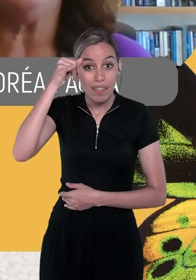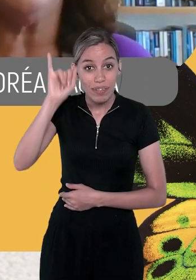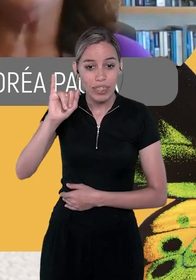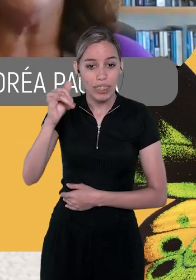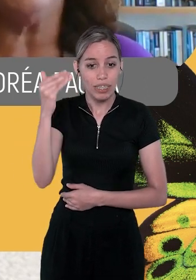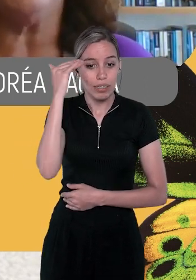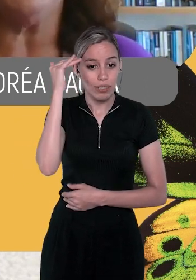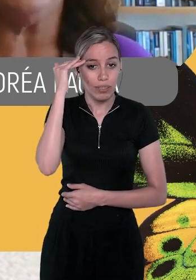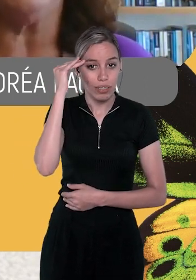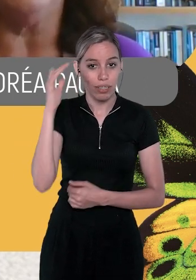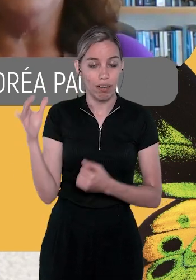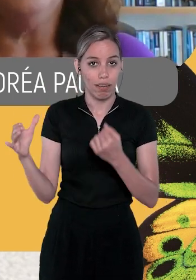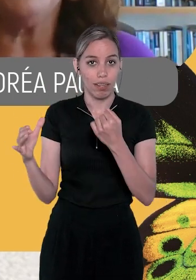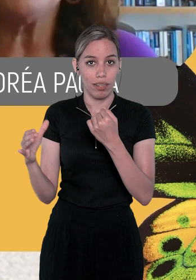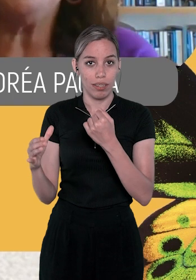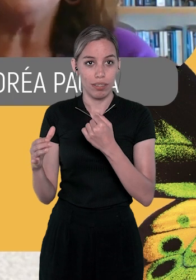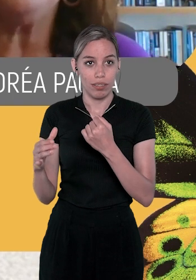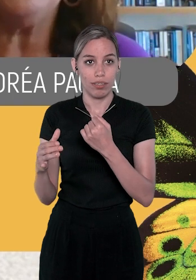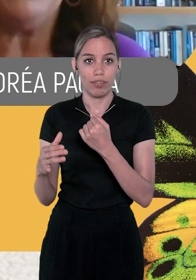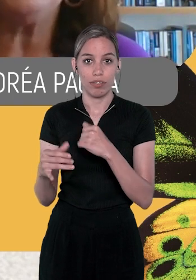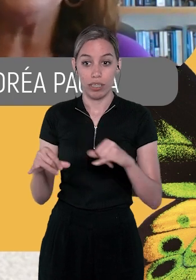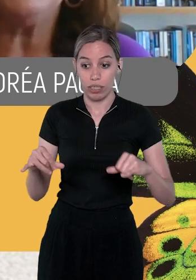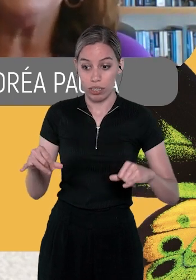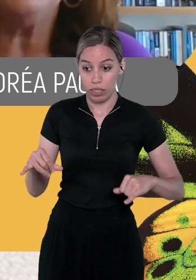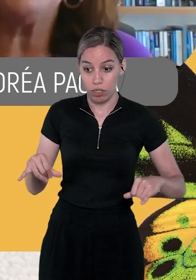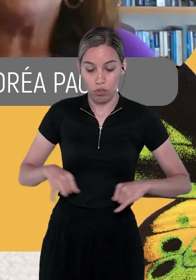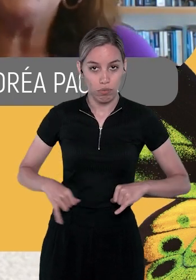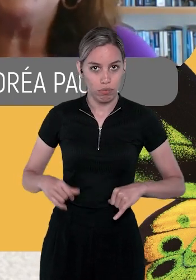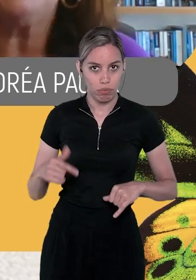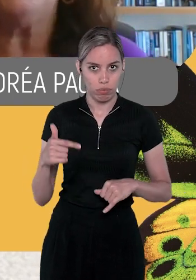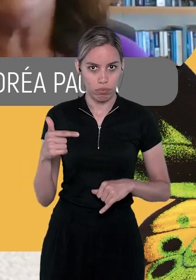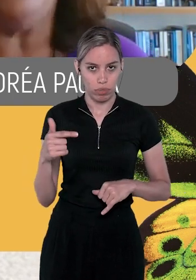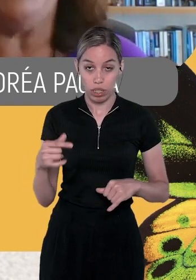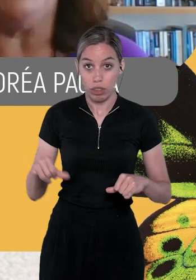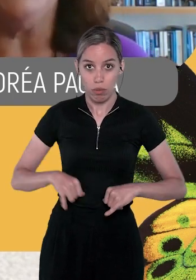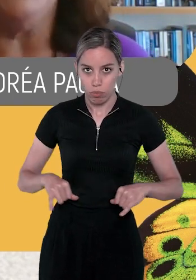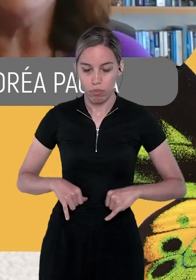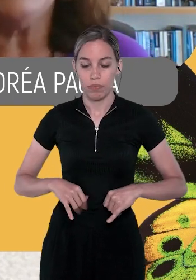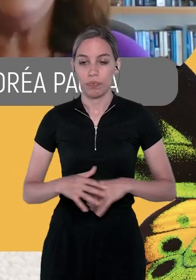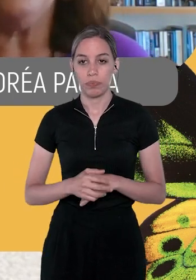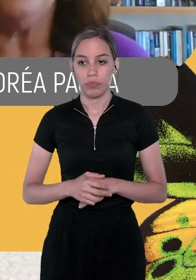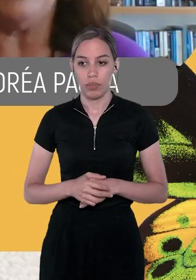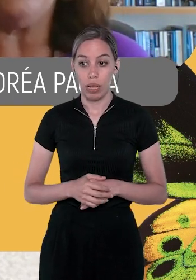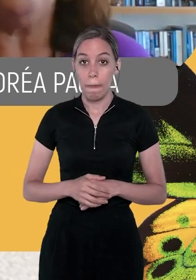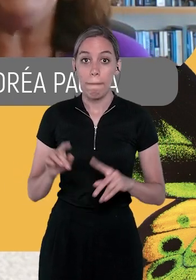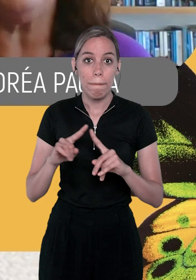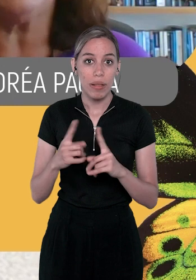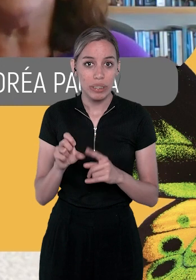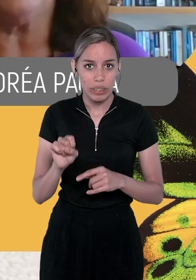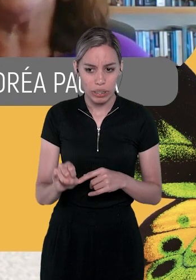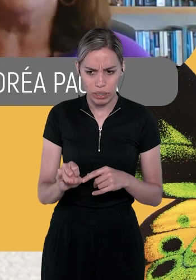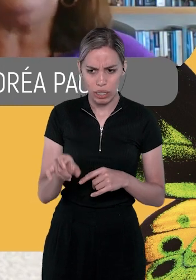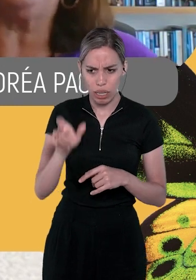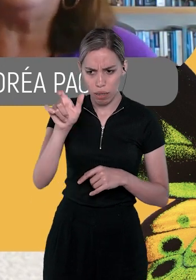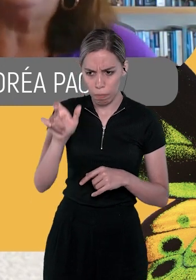os adolescentes à desesperança, porque o sofrimento é parte que nos constitui da vida. Sem a compreensão